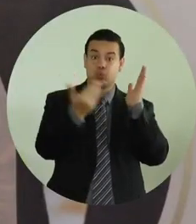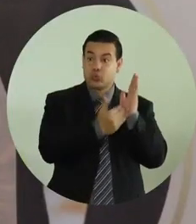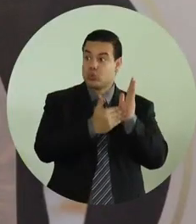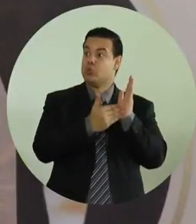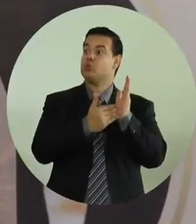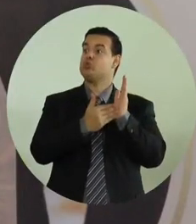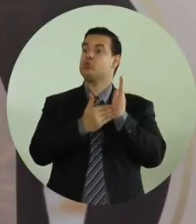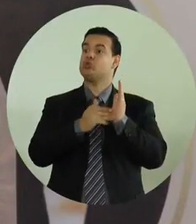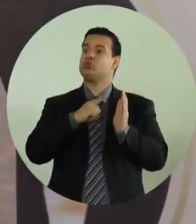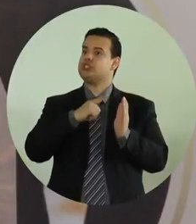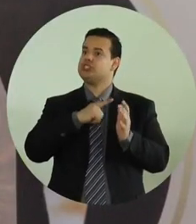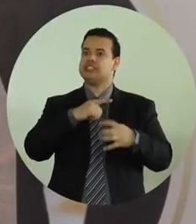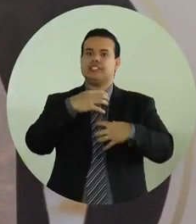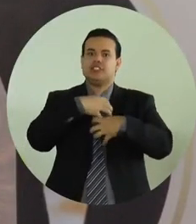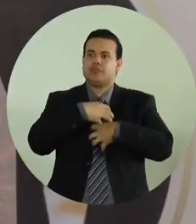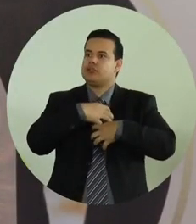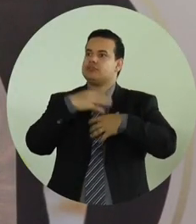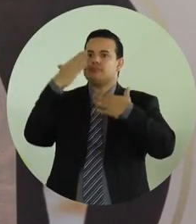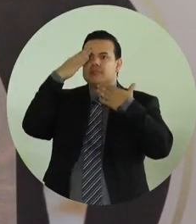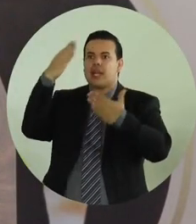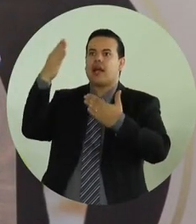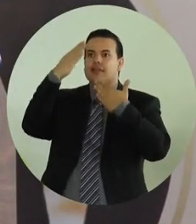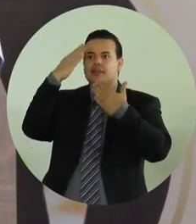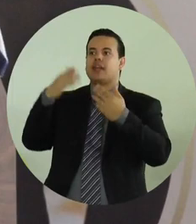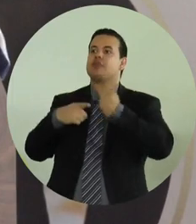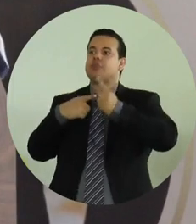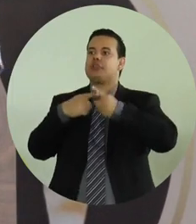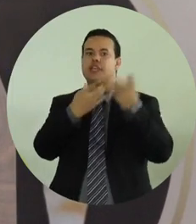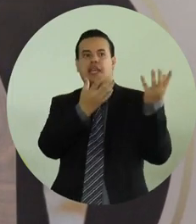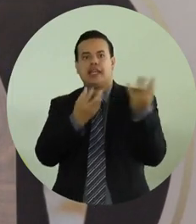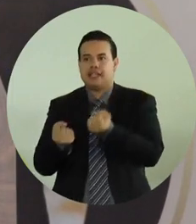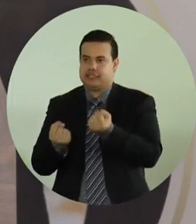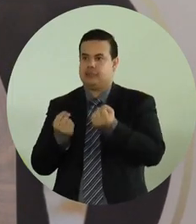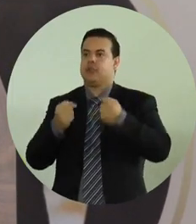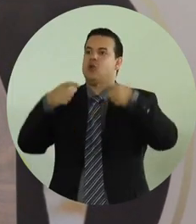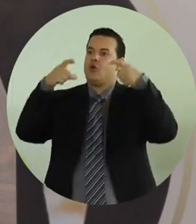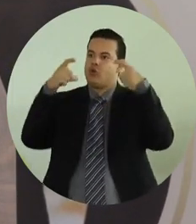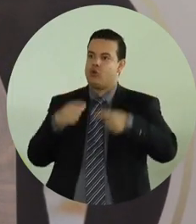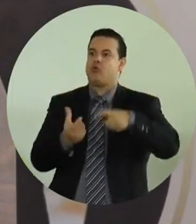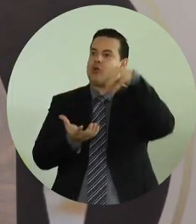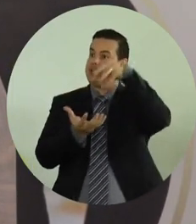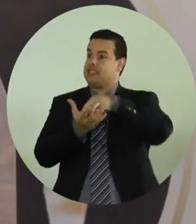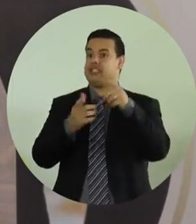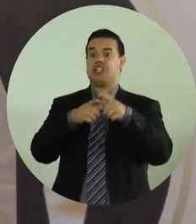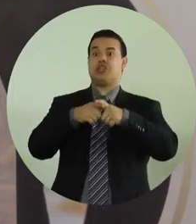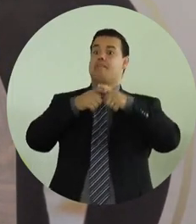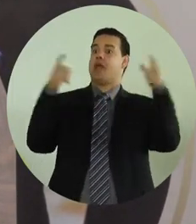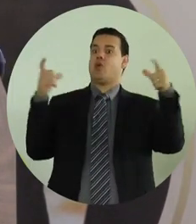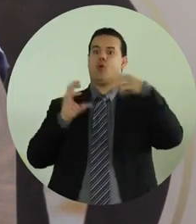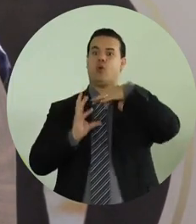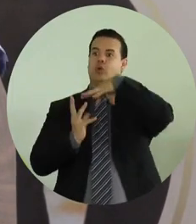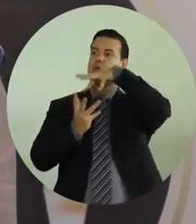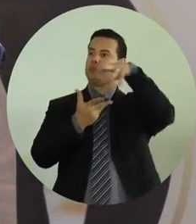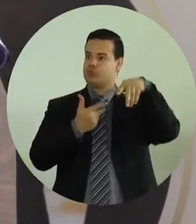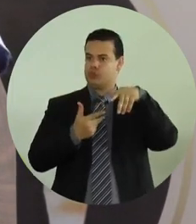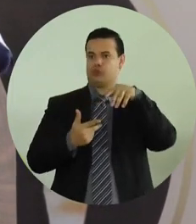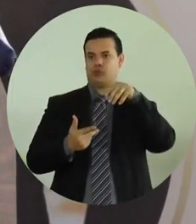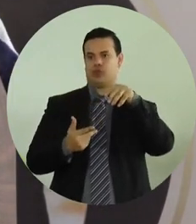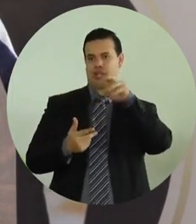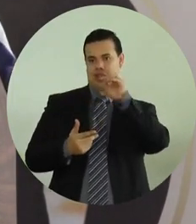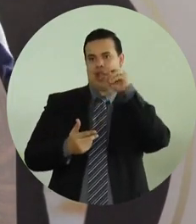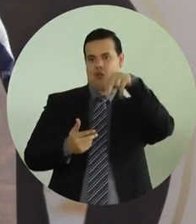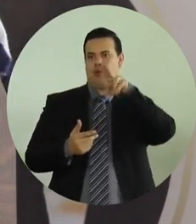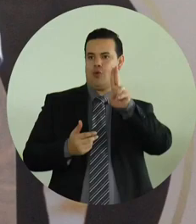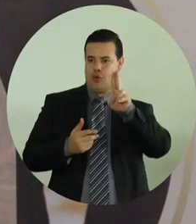absolutamente gratos por serem recebidos na sede do maior organismo internacional e receberem